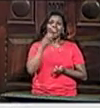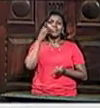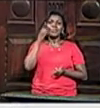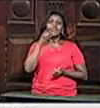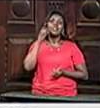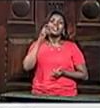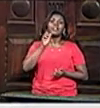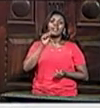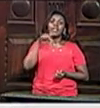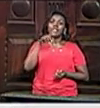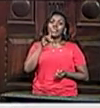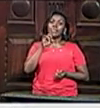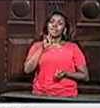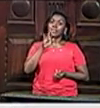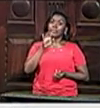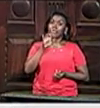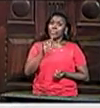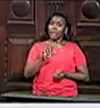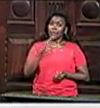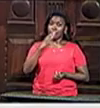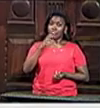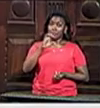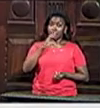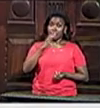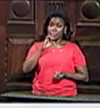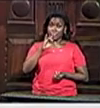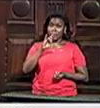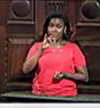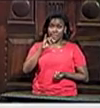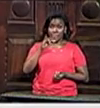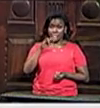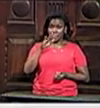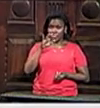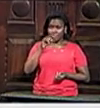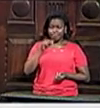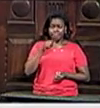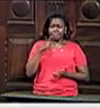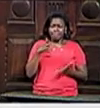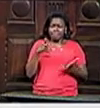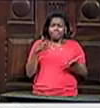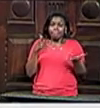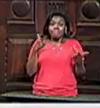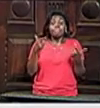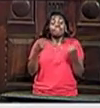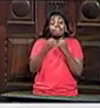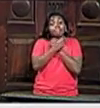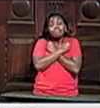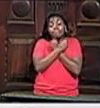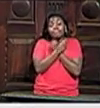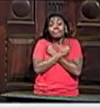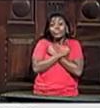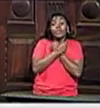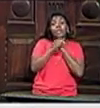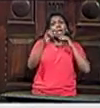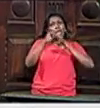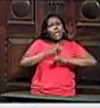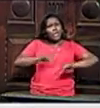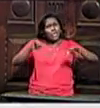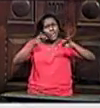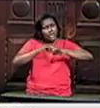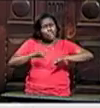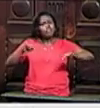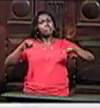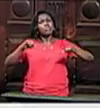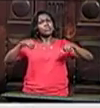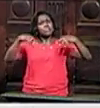andré ceciliano valoroso o deputado é a quem o saúdo pela campanha qualificada que fez no